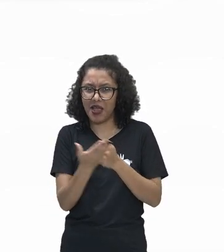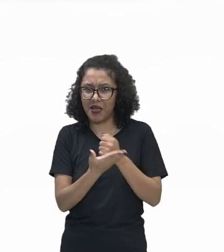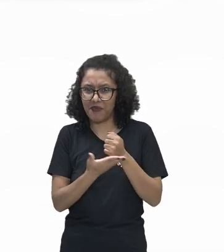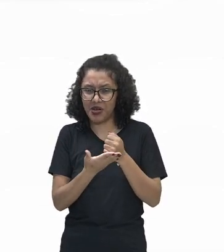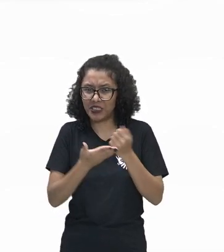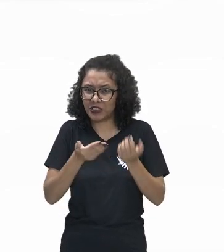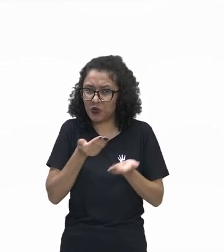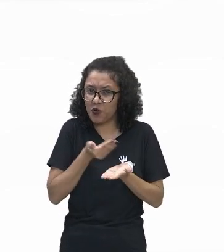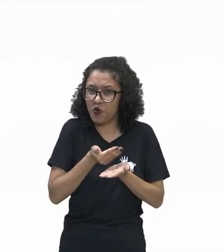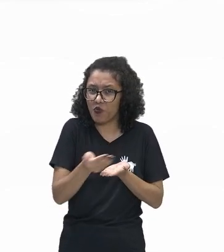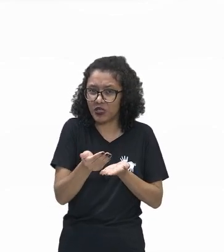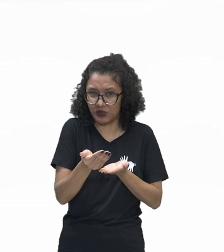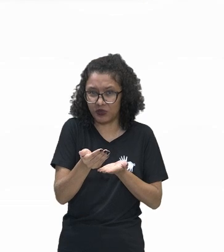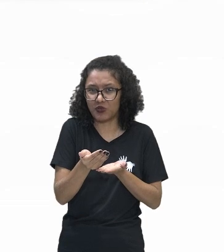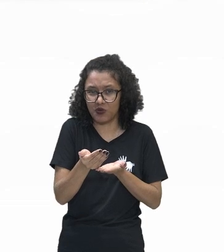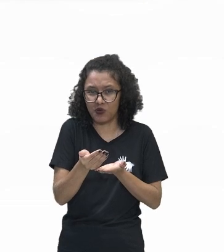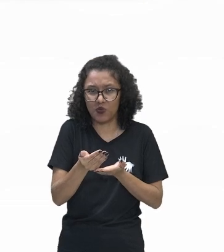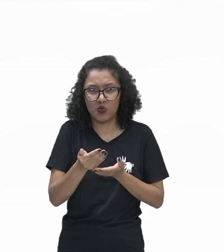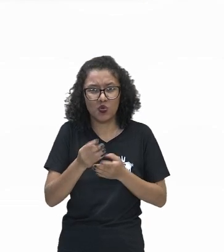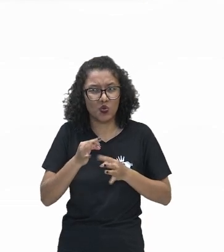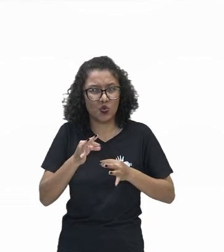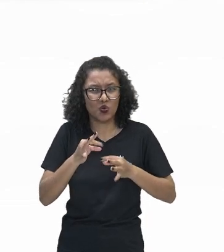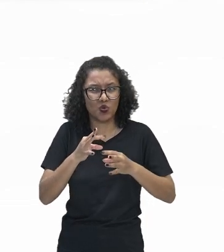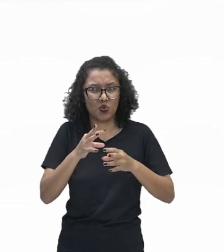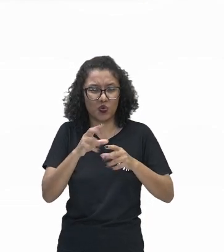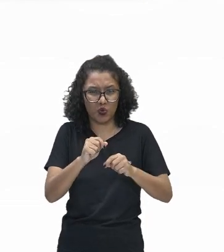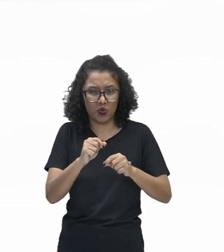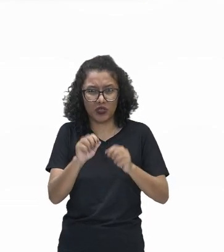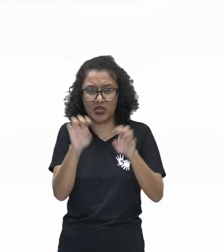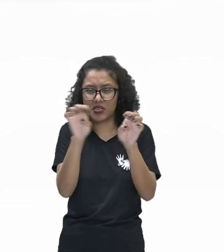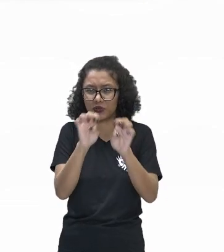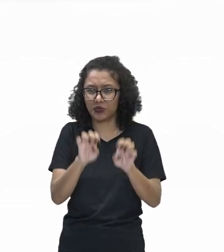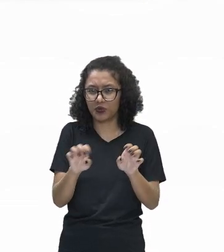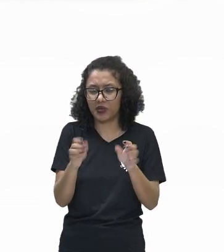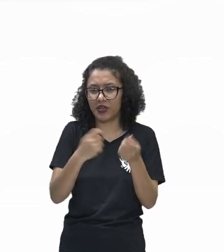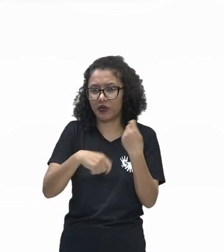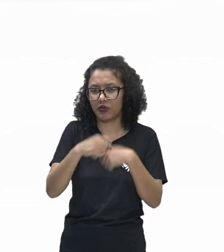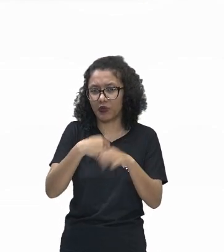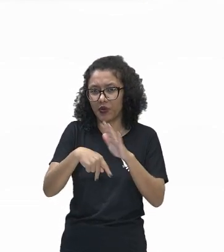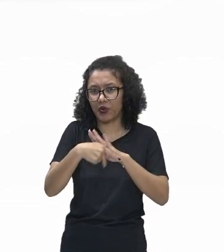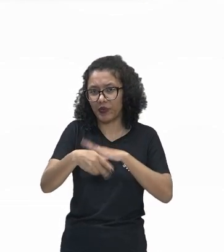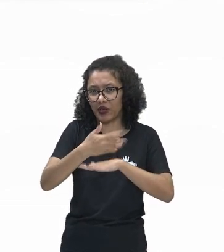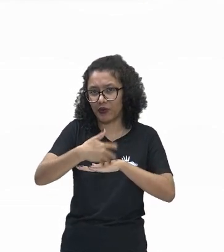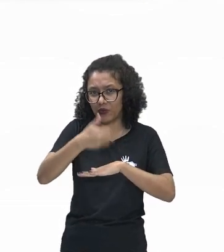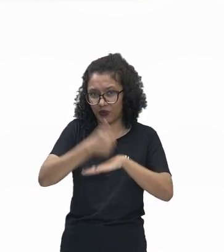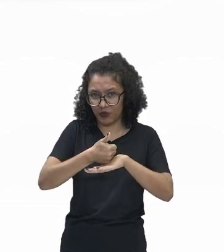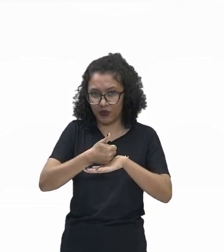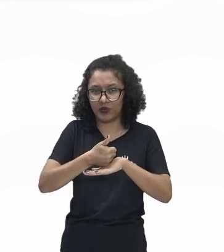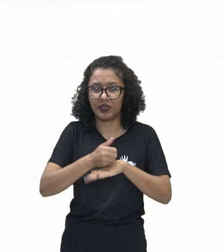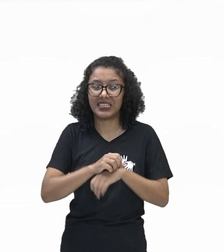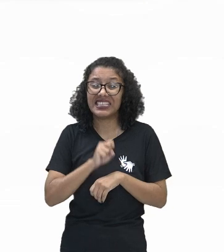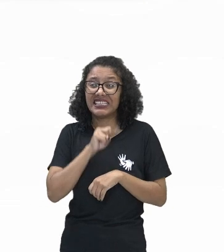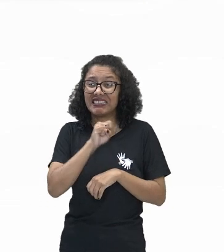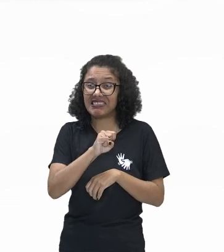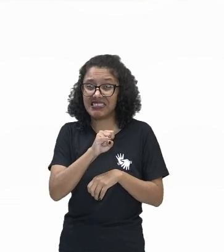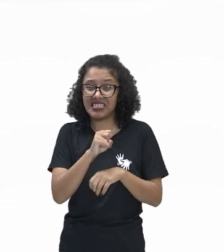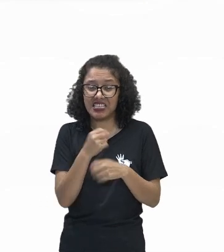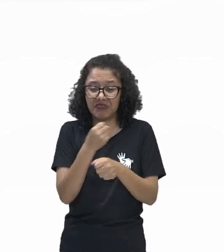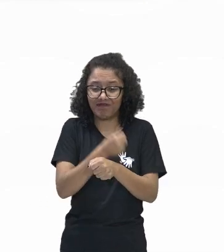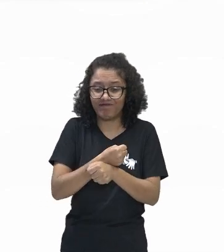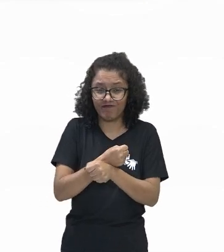se sustentou toda a estrutura econômica da colônia. Então, sem a escravidão,